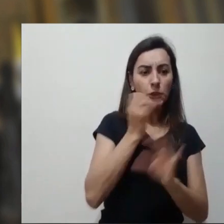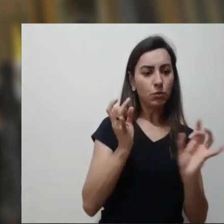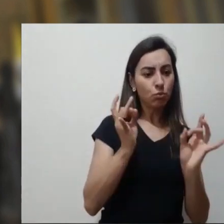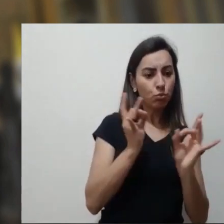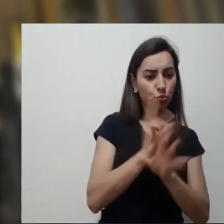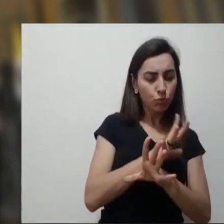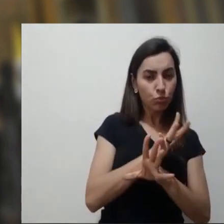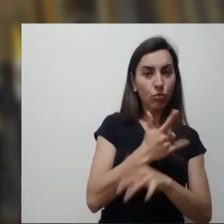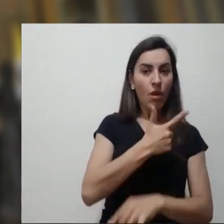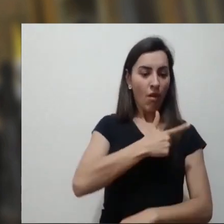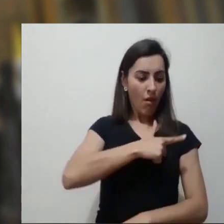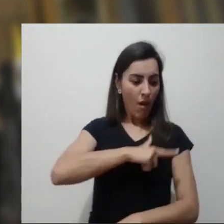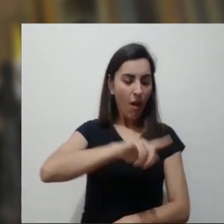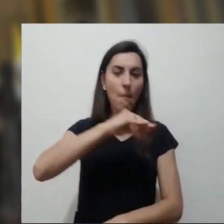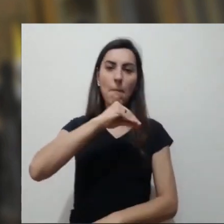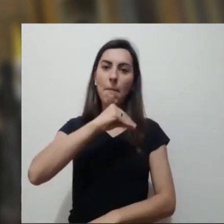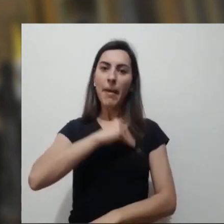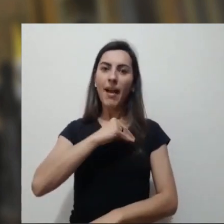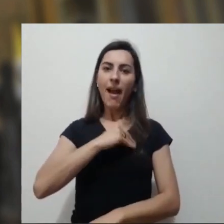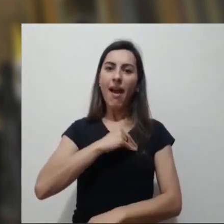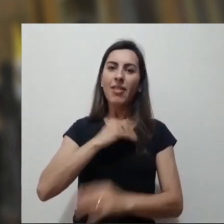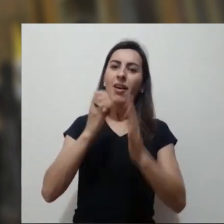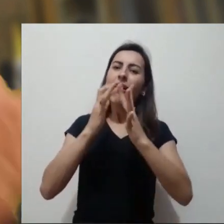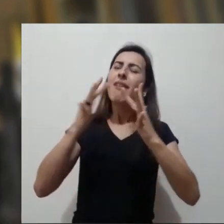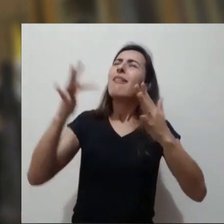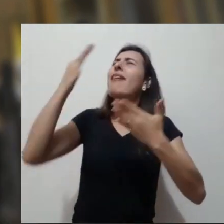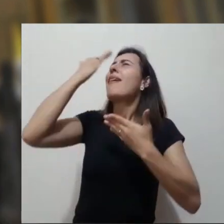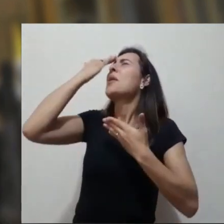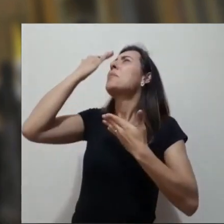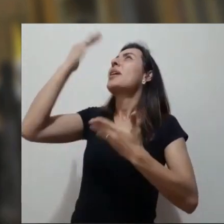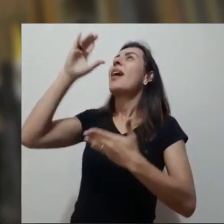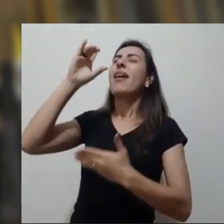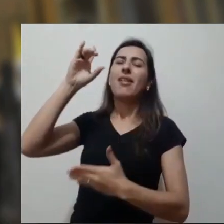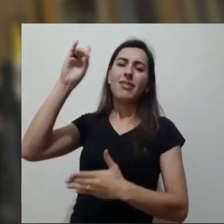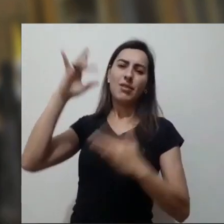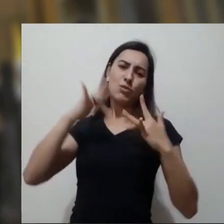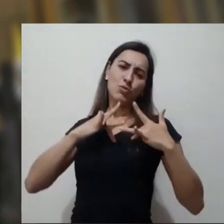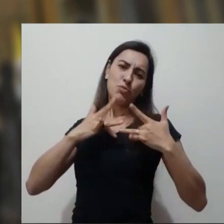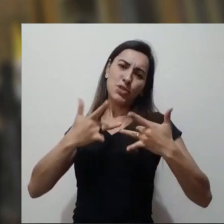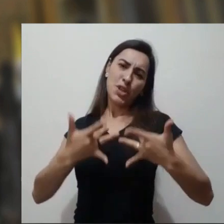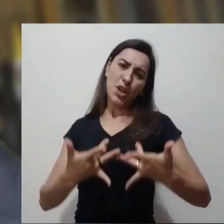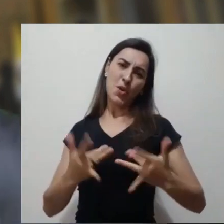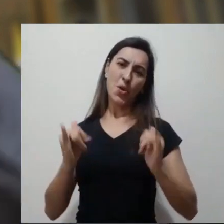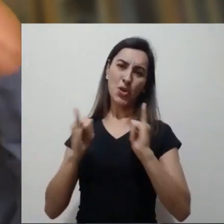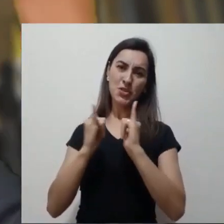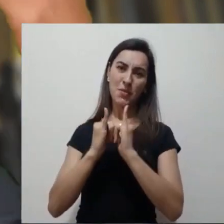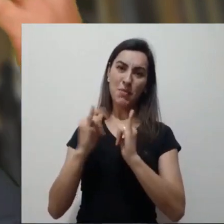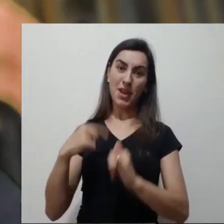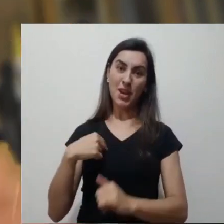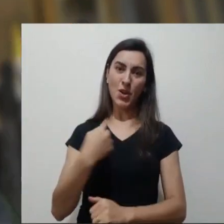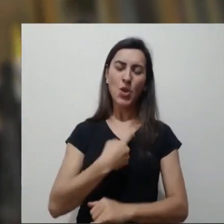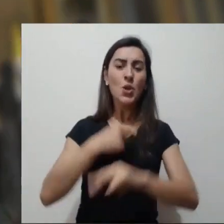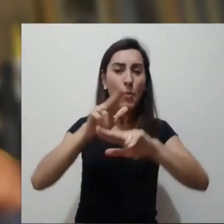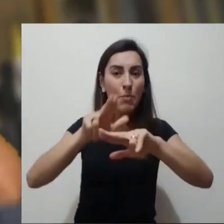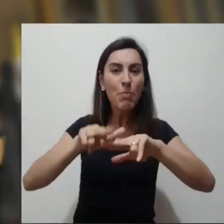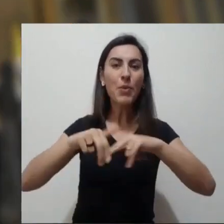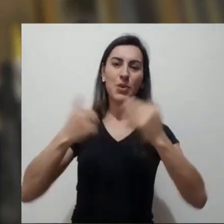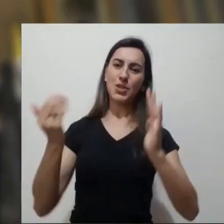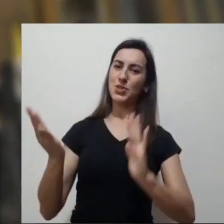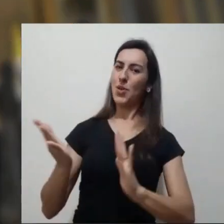nós reconhecemos a misericórdia de Deus sobre a nossa vida. Por isso, louvamos a